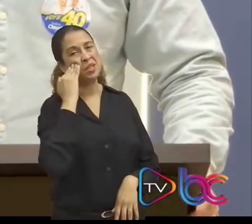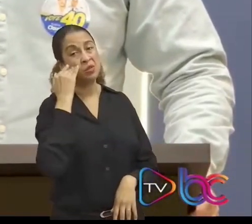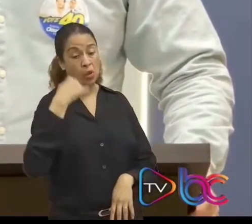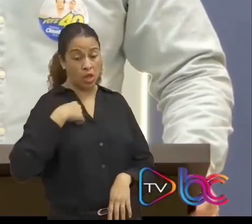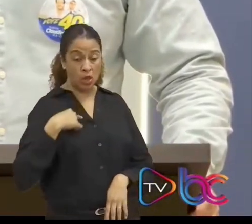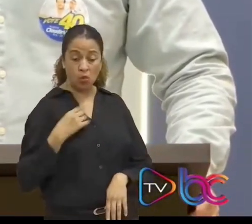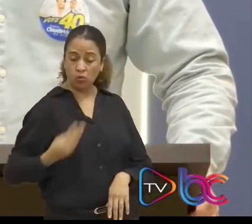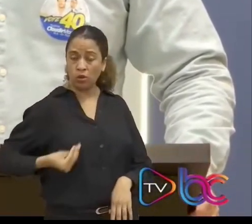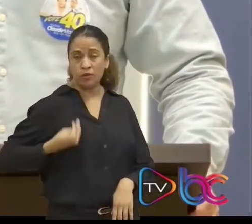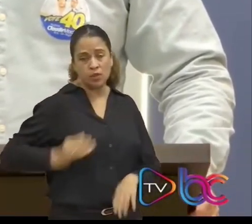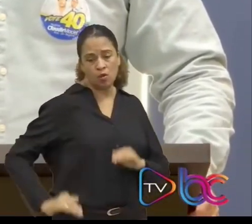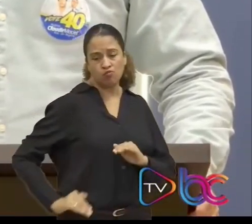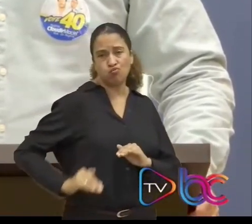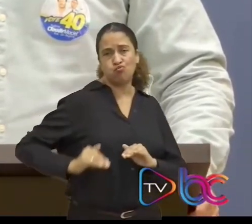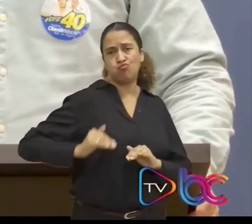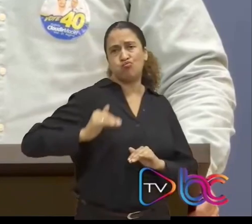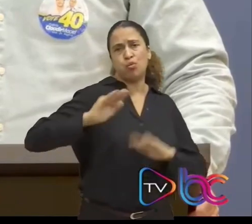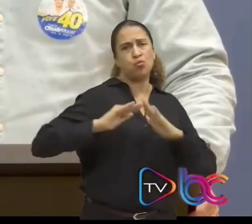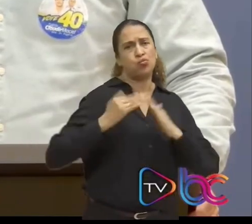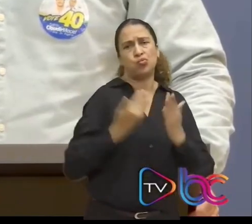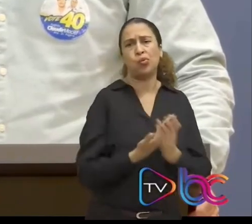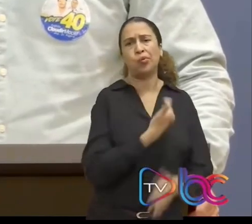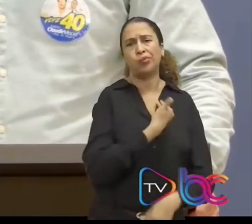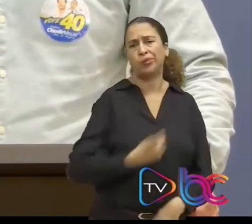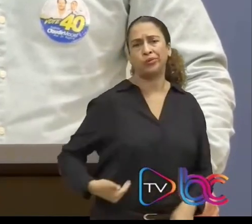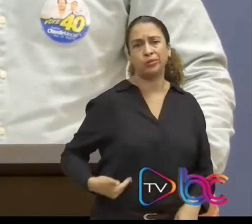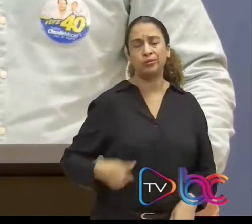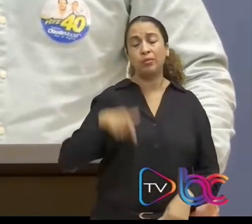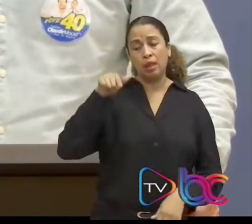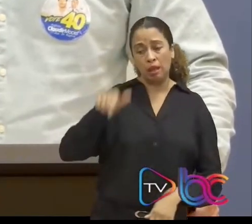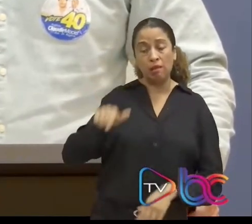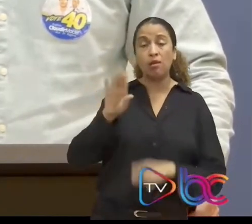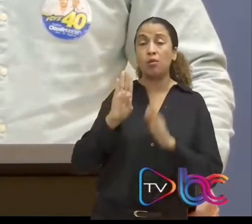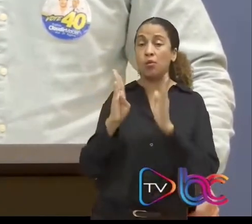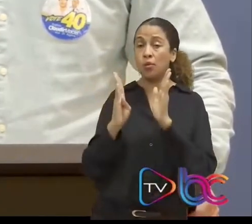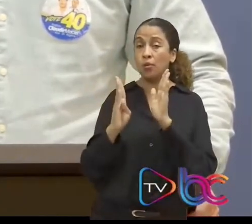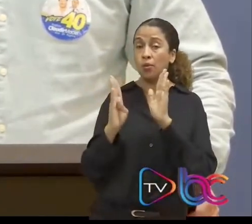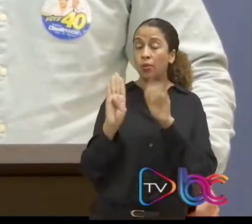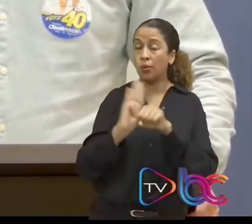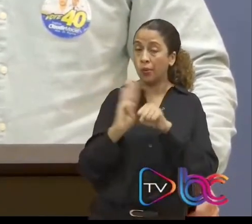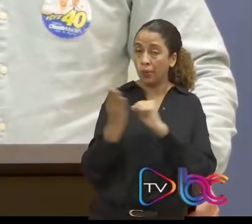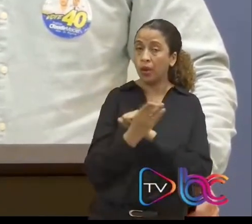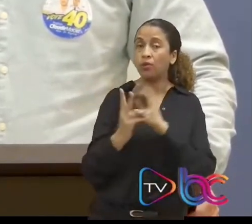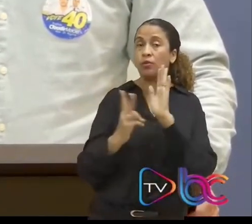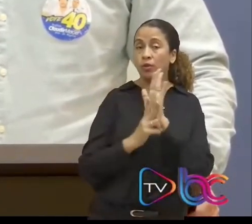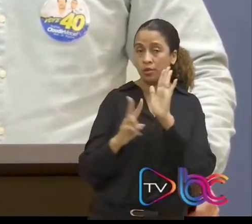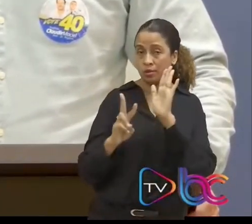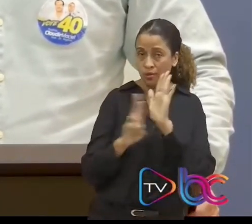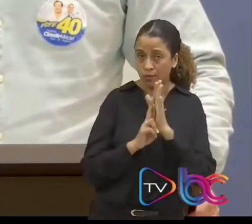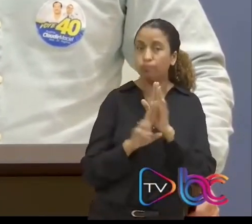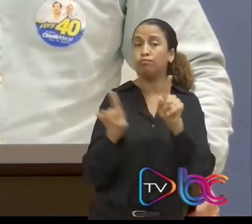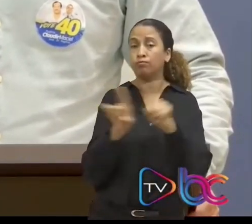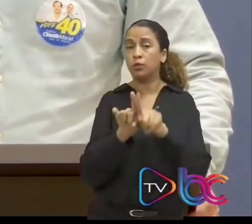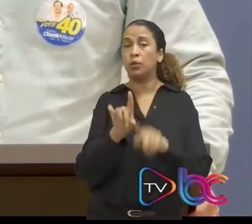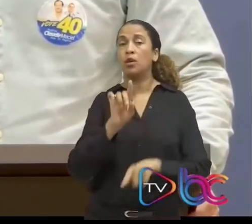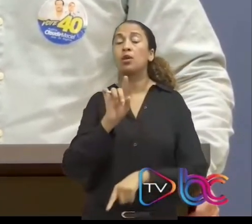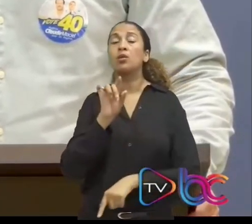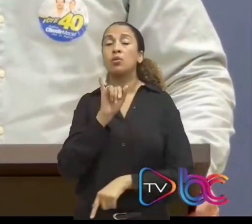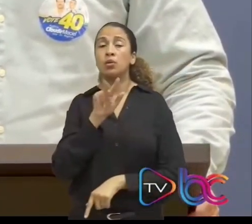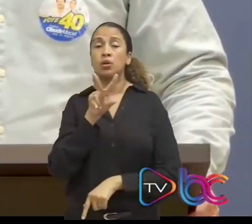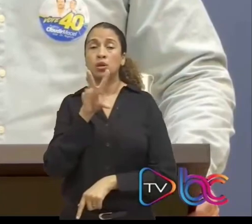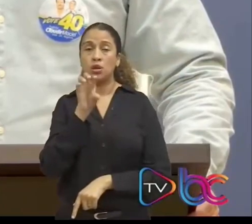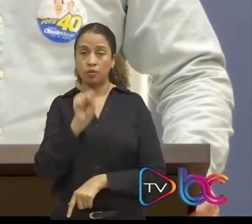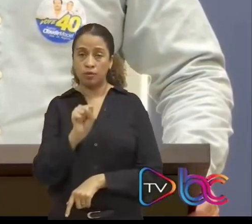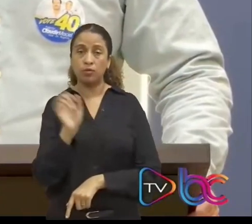estudei a minha vida inteira em colégios públicos, aqui no Guislândia, na Vila Real e no Ivo Silveira. Fui presidente da Comissão de Educação